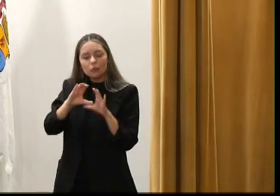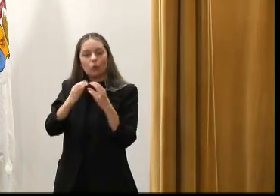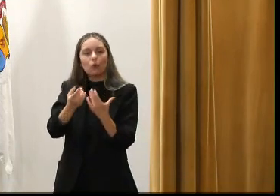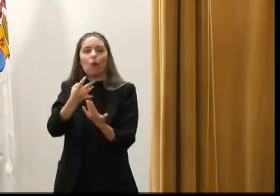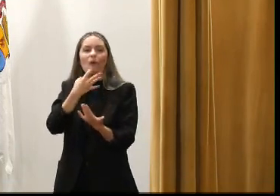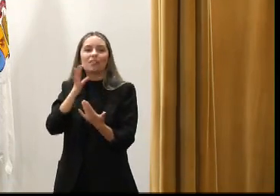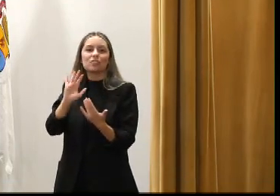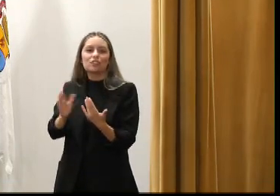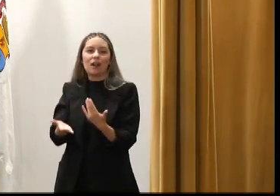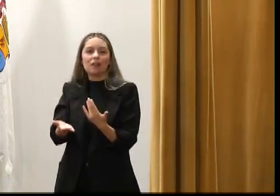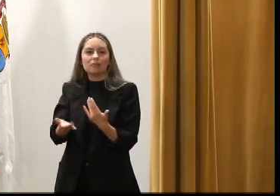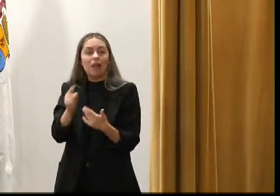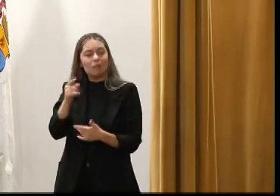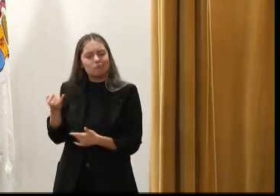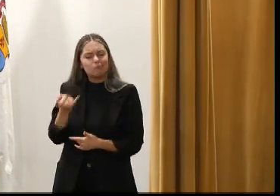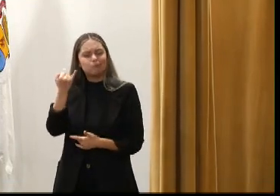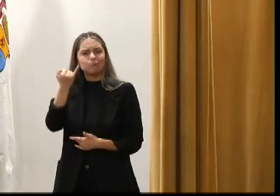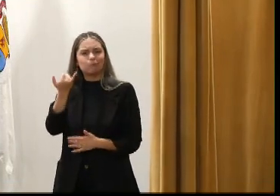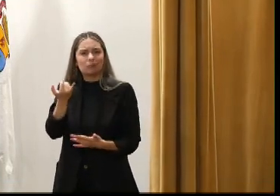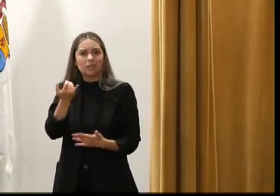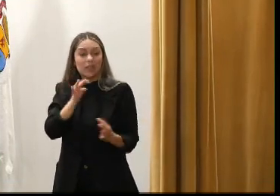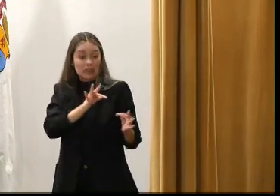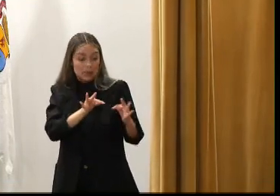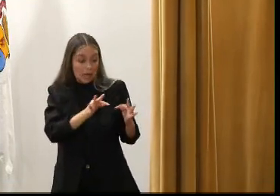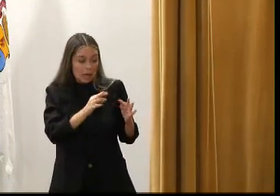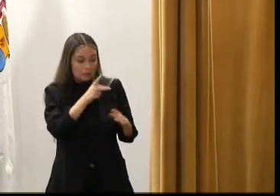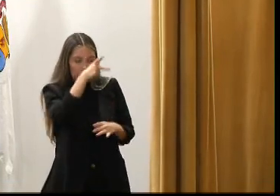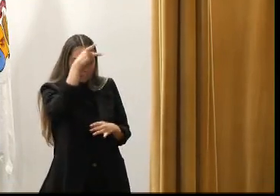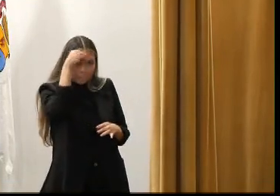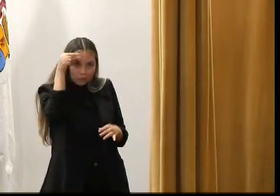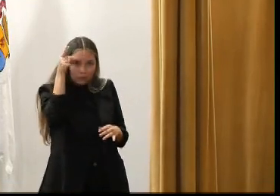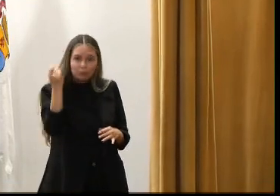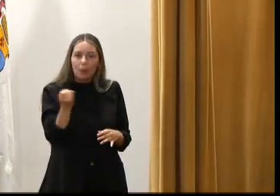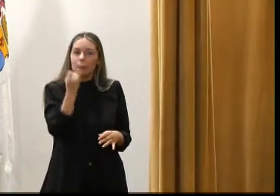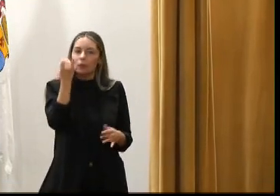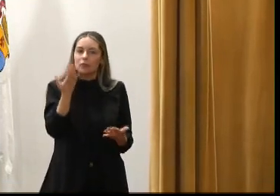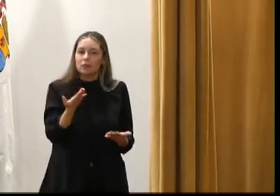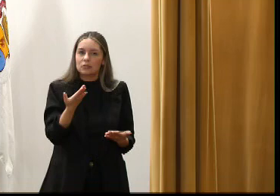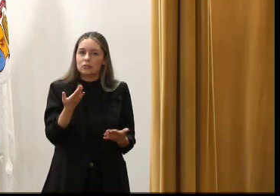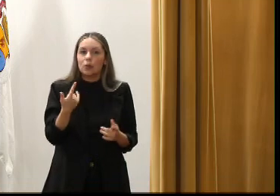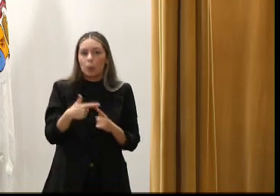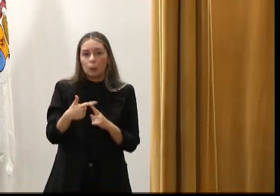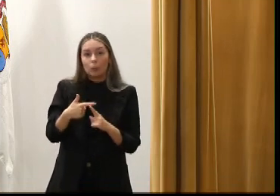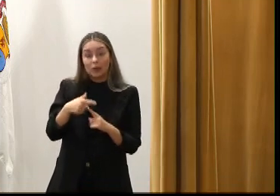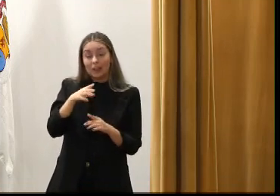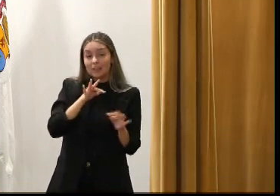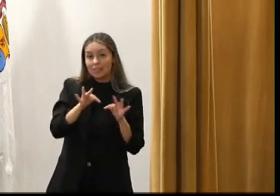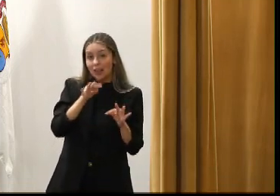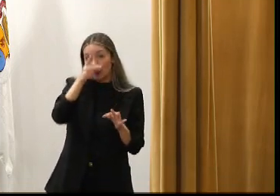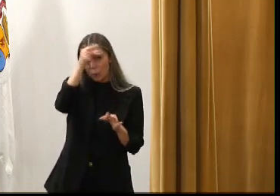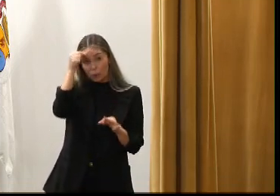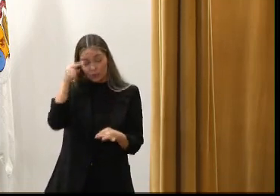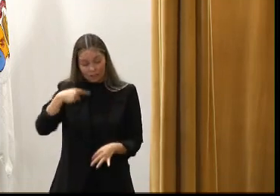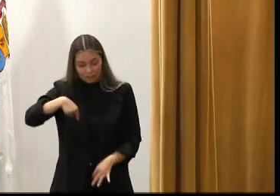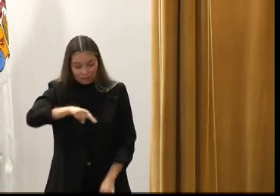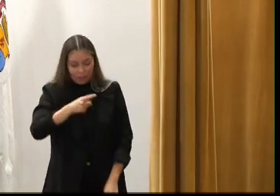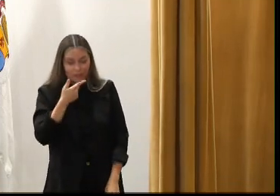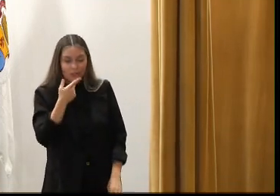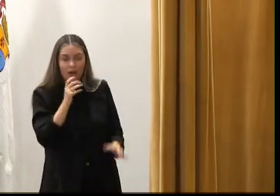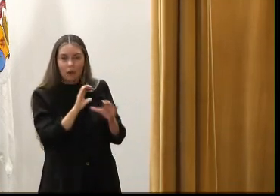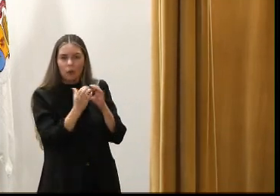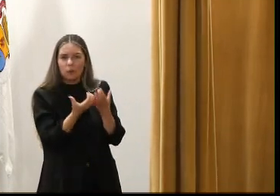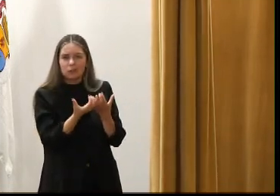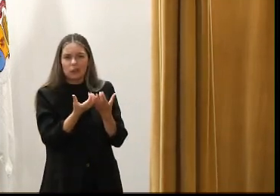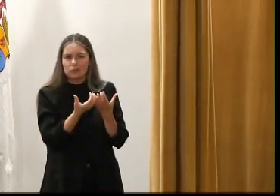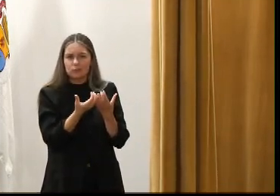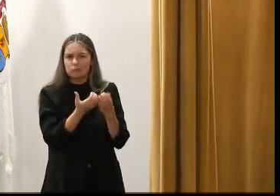Isso é fundamental hoje. Né? Técnicos da prefeitura. Isso é fundamental. Vocês sabem como é difícil um técnico da prefeitura ir lá falar com as comunidades.